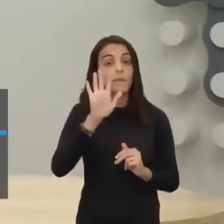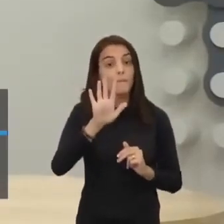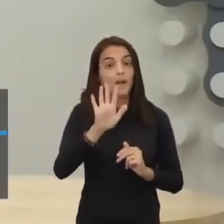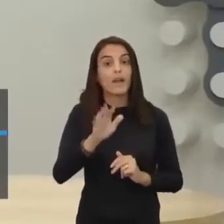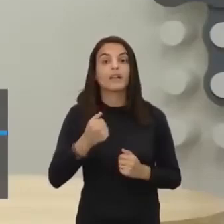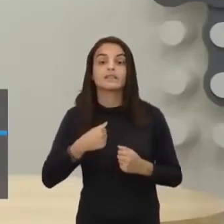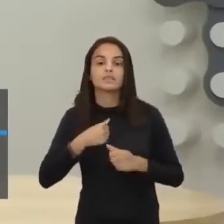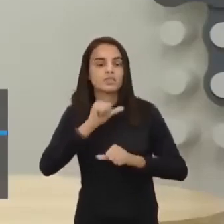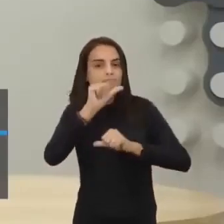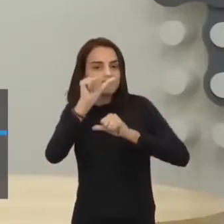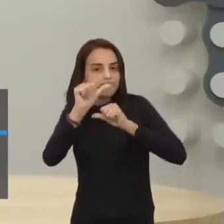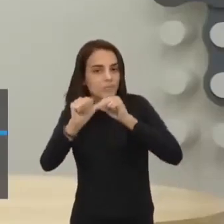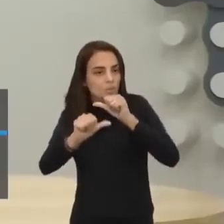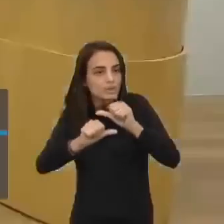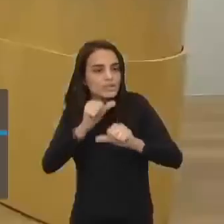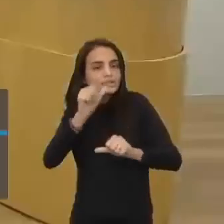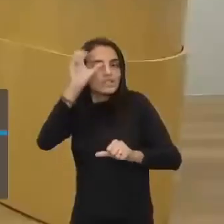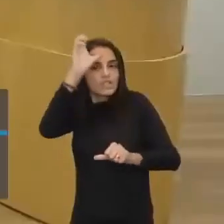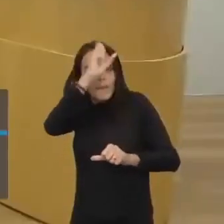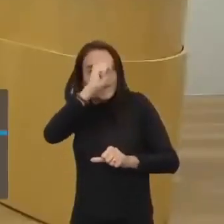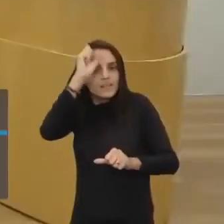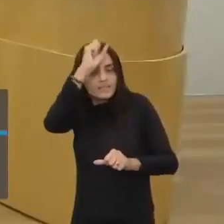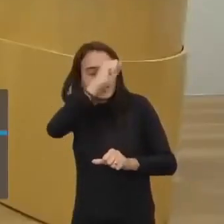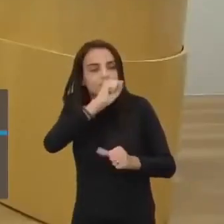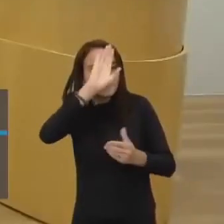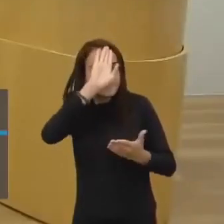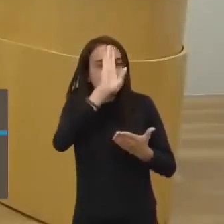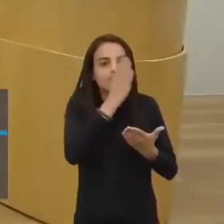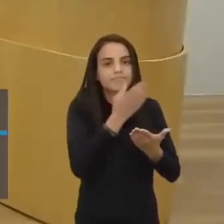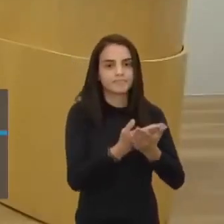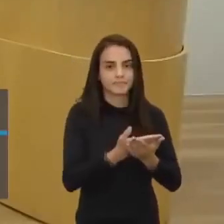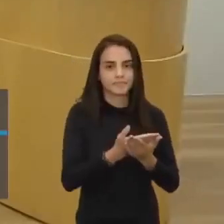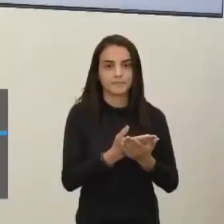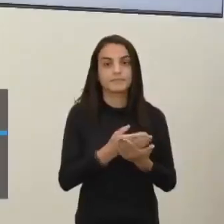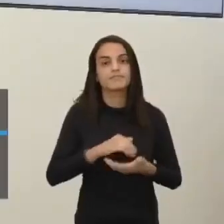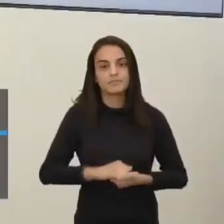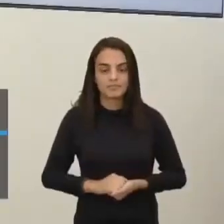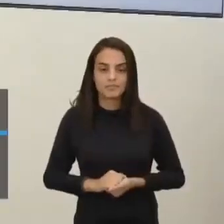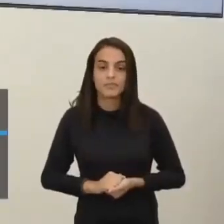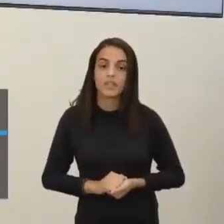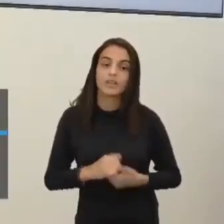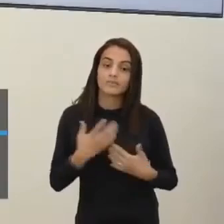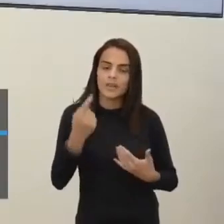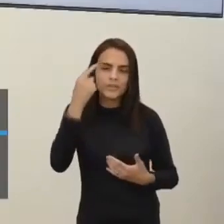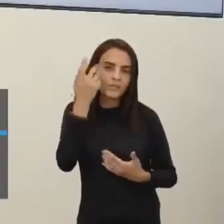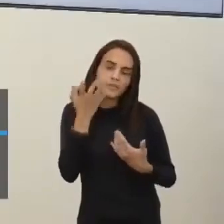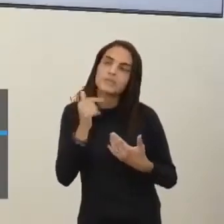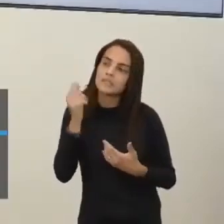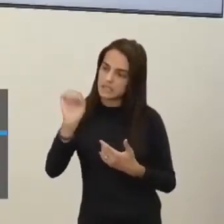possibilidade de troca, de aprendizado, isso, de confiança, é isso? É, porque senão a gente vai pensar, viu,